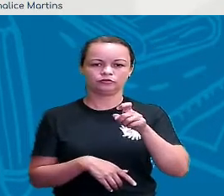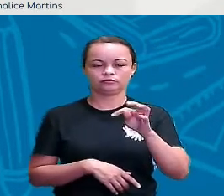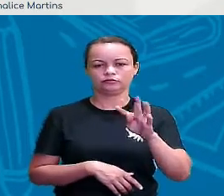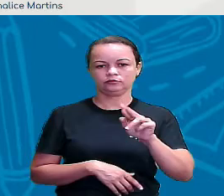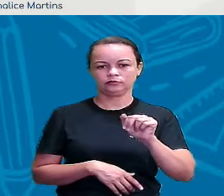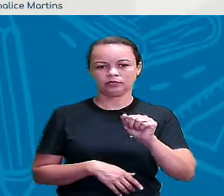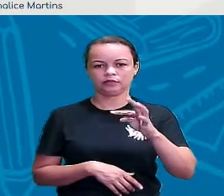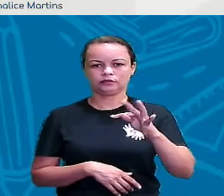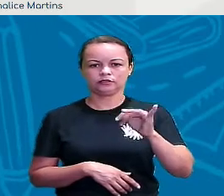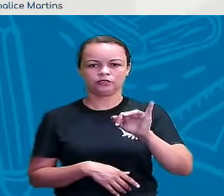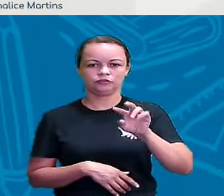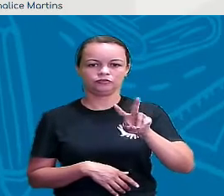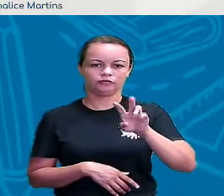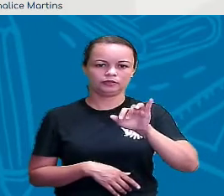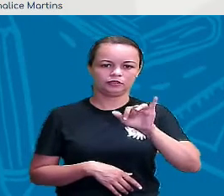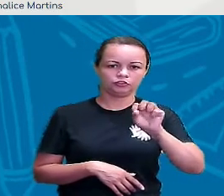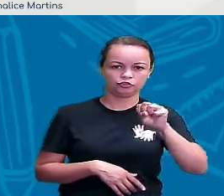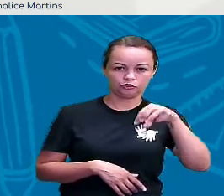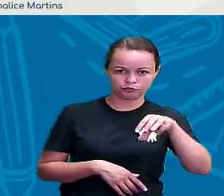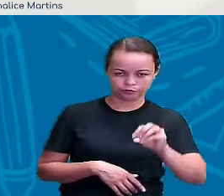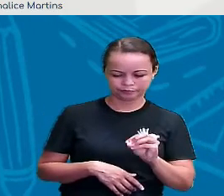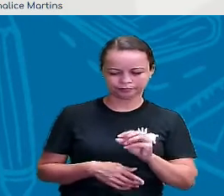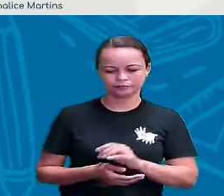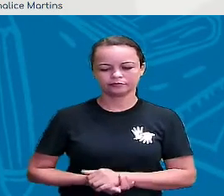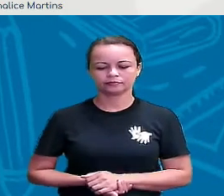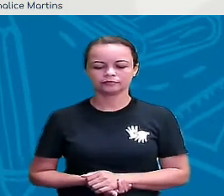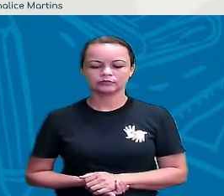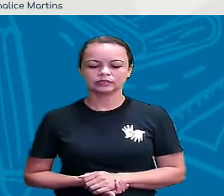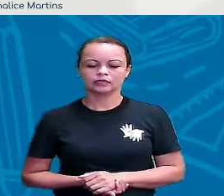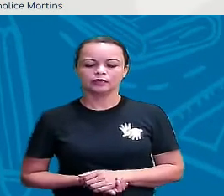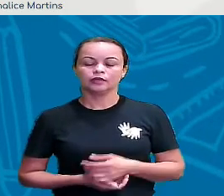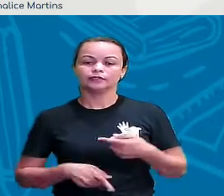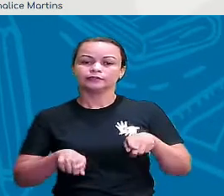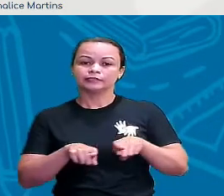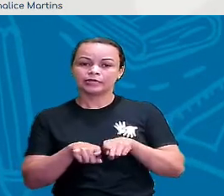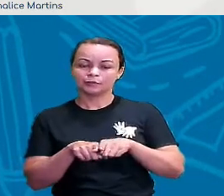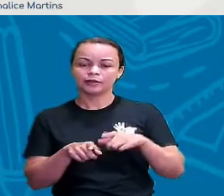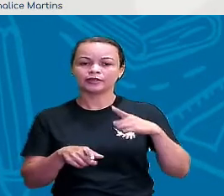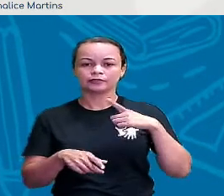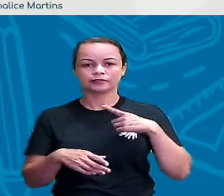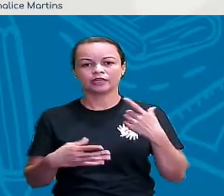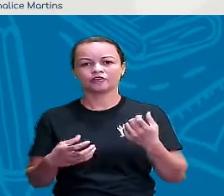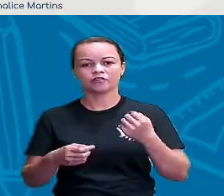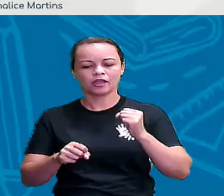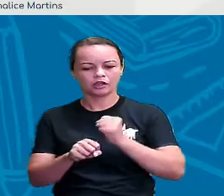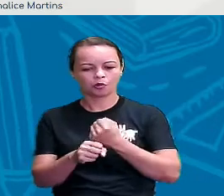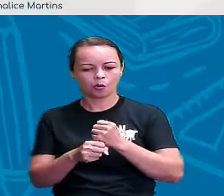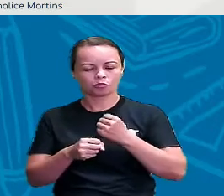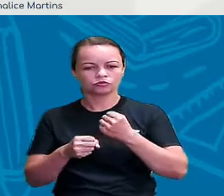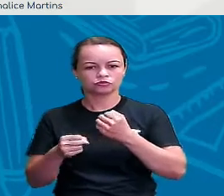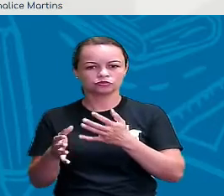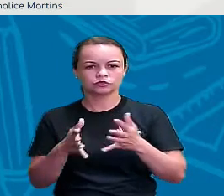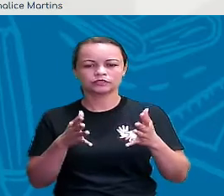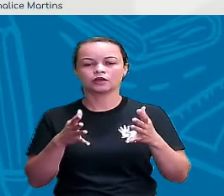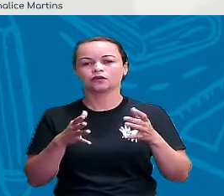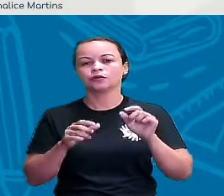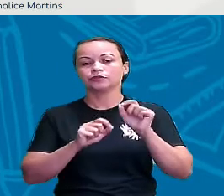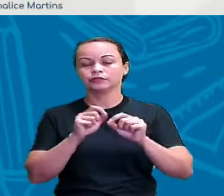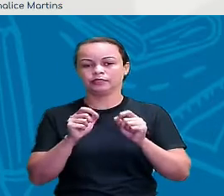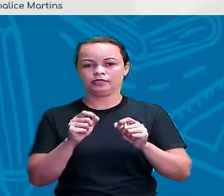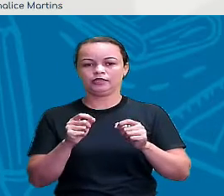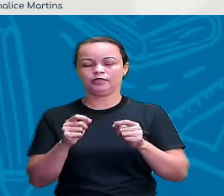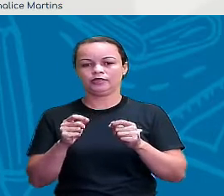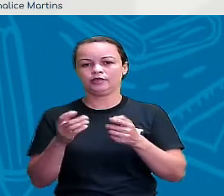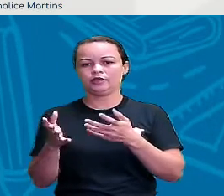tá? Outro motivo também foram as construções de hidrelétricas e rodovias